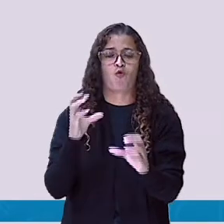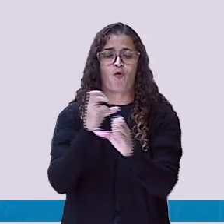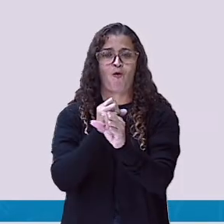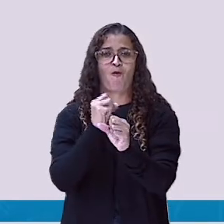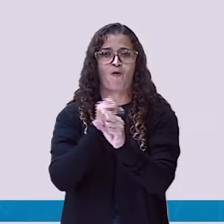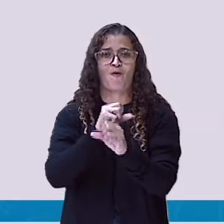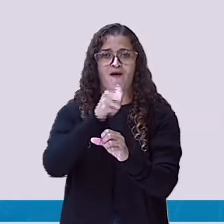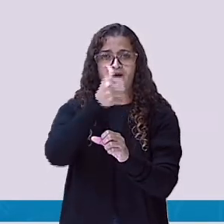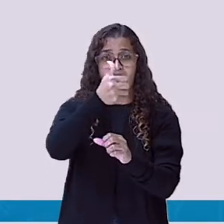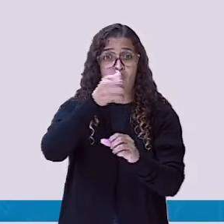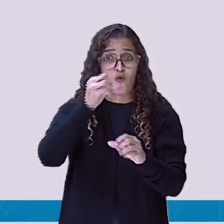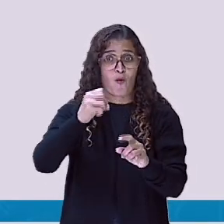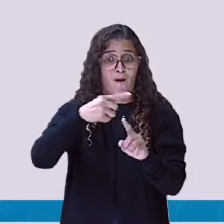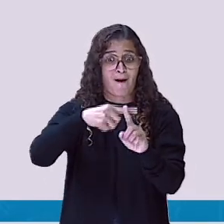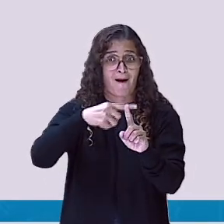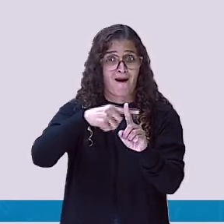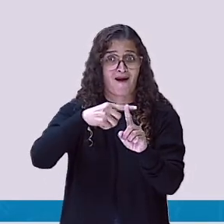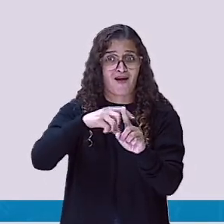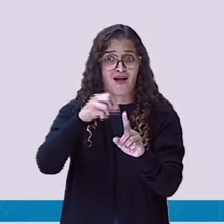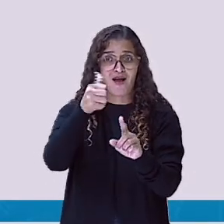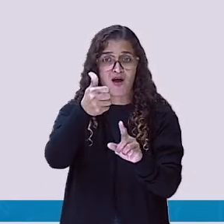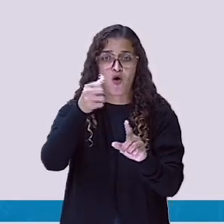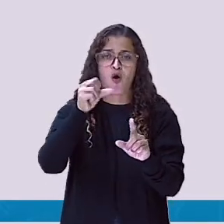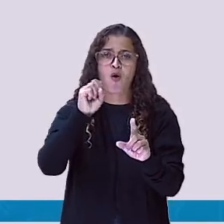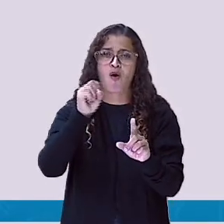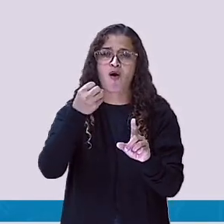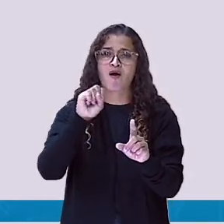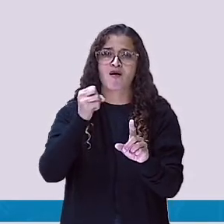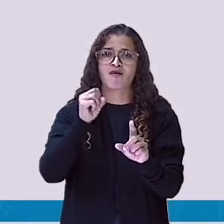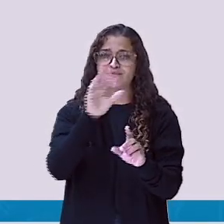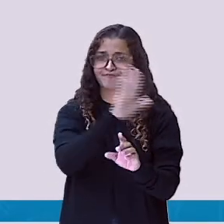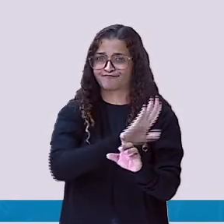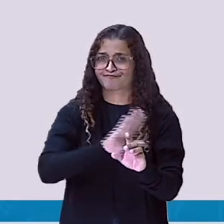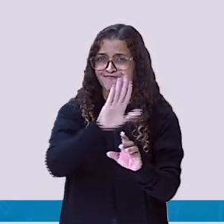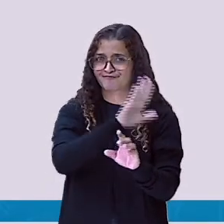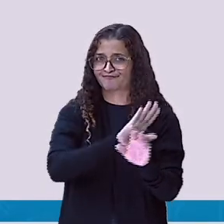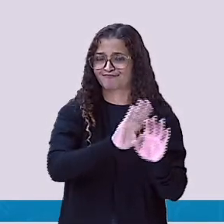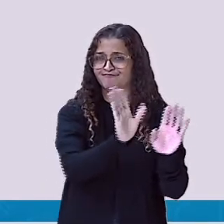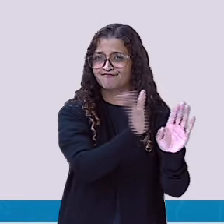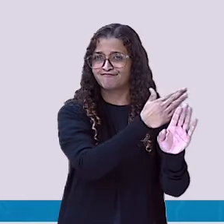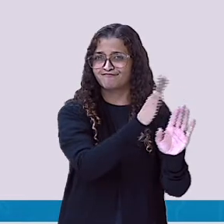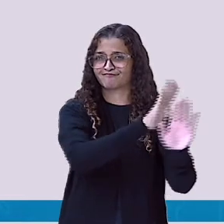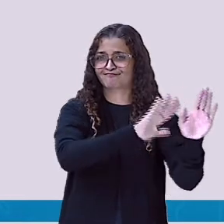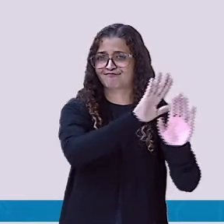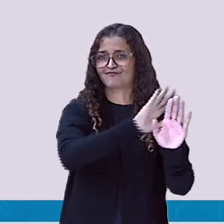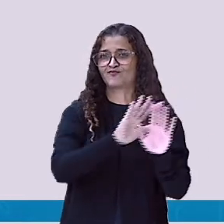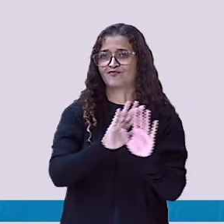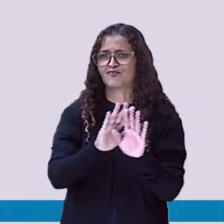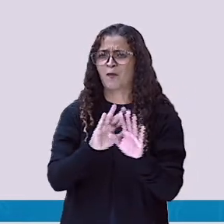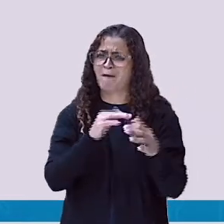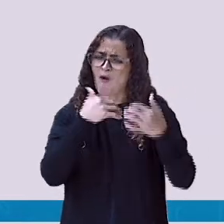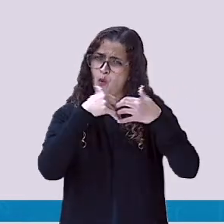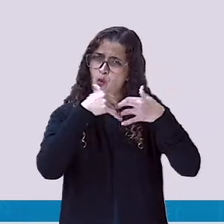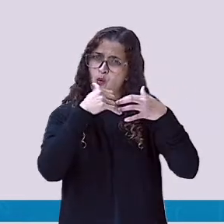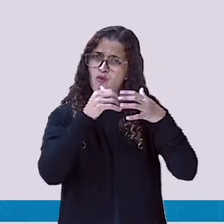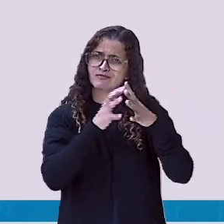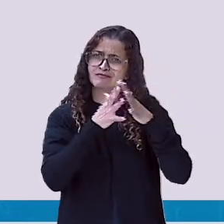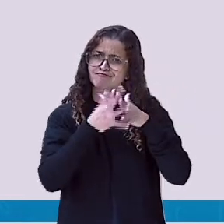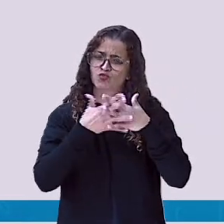Ok? Aqui dentro do nosso quadrado. E vou apagar aqui o restante para que não